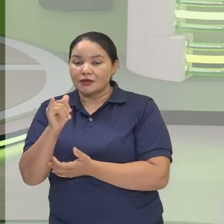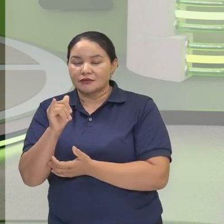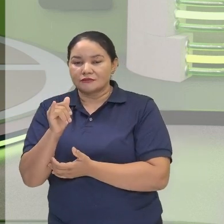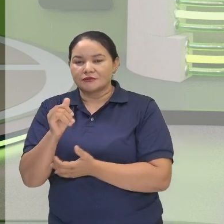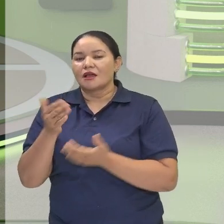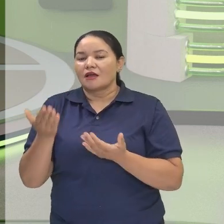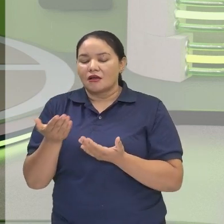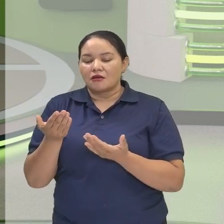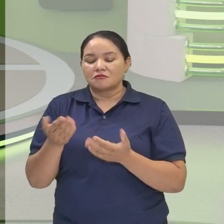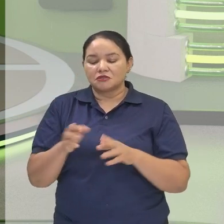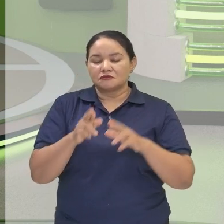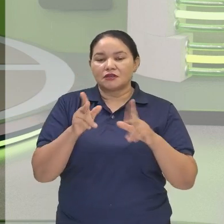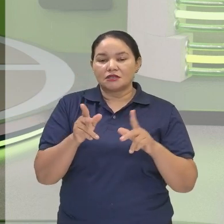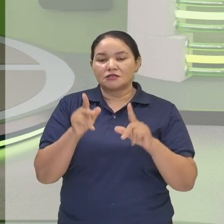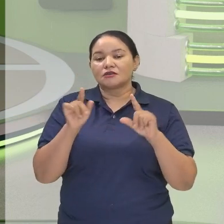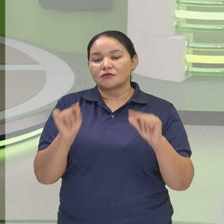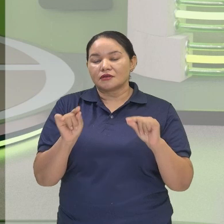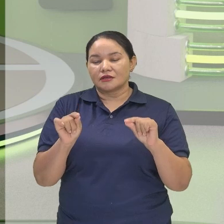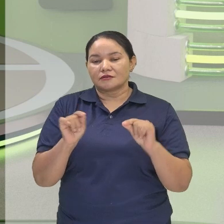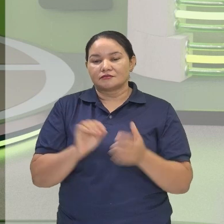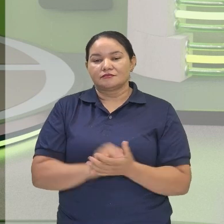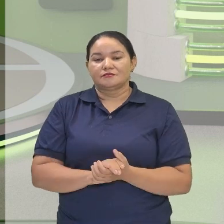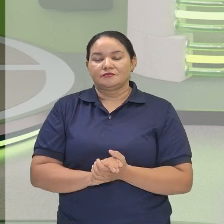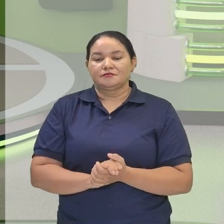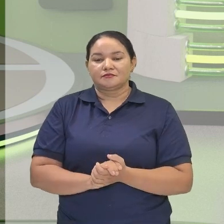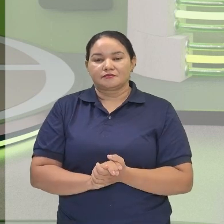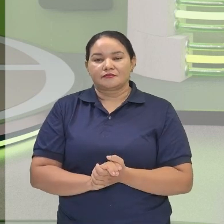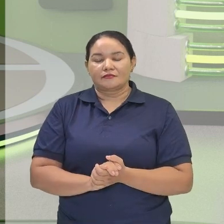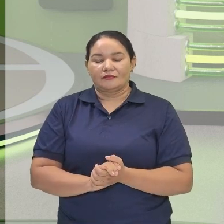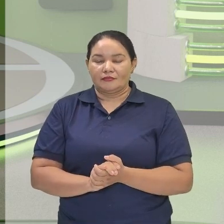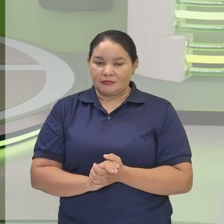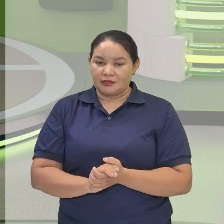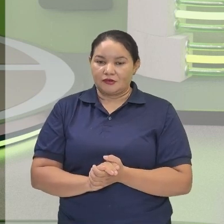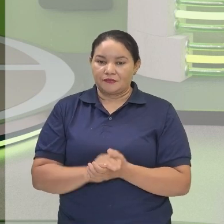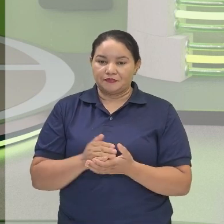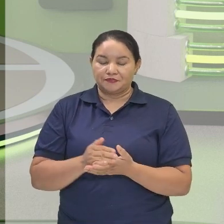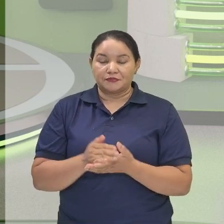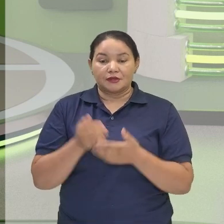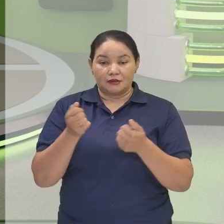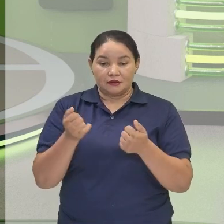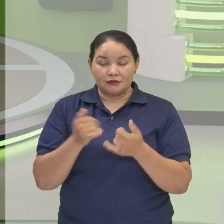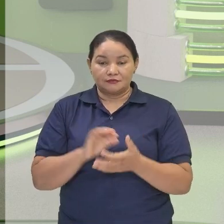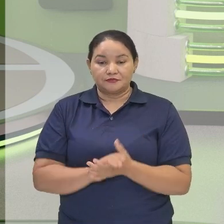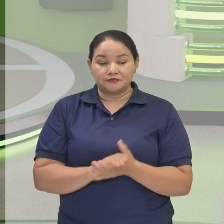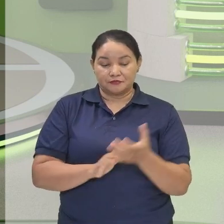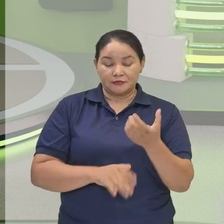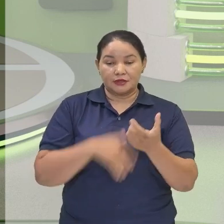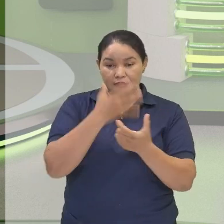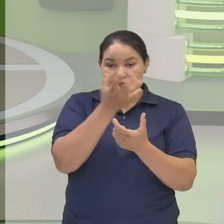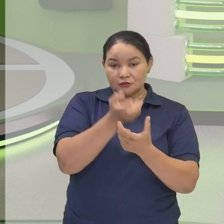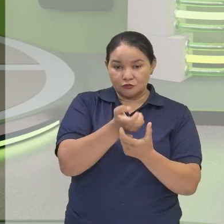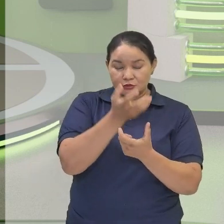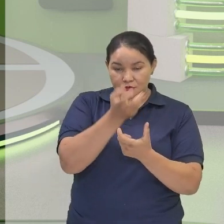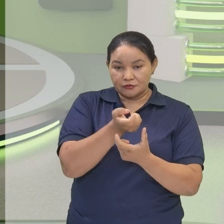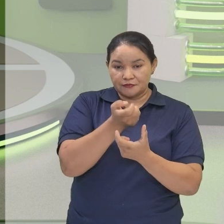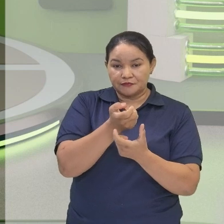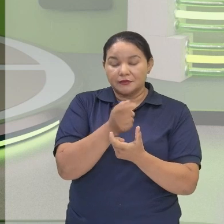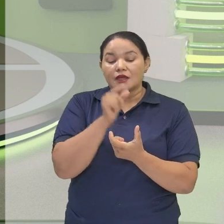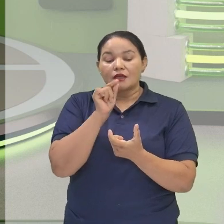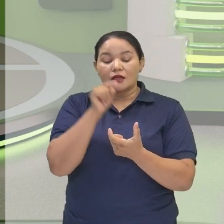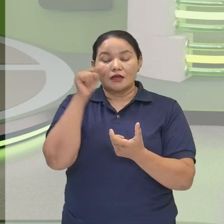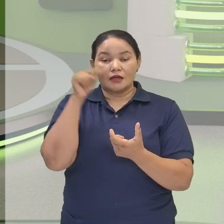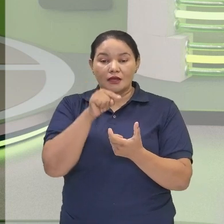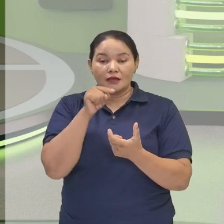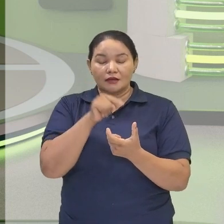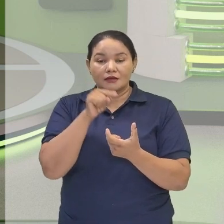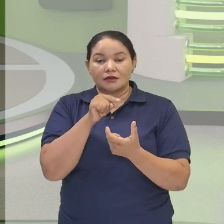é a diferença entre um receptor e um gerador. Veja, receptores, como eu já falei, são aqueles aparelhos que vão pegar a